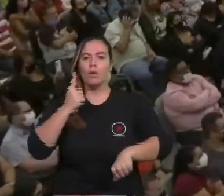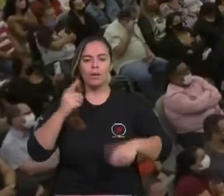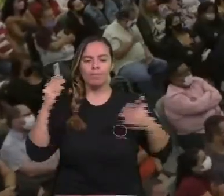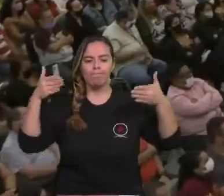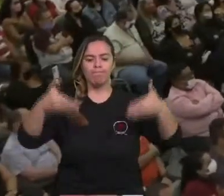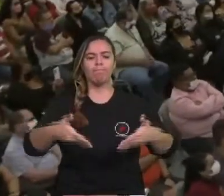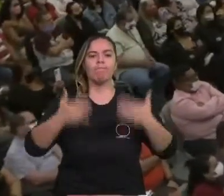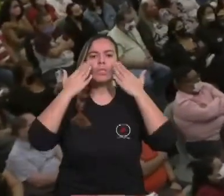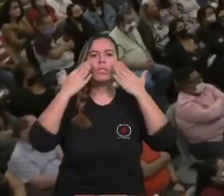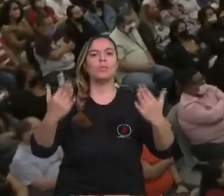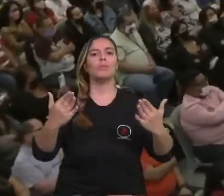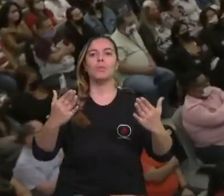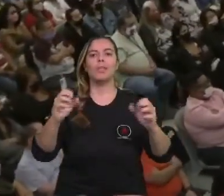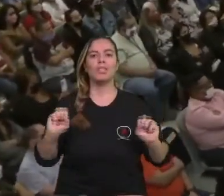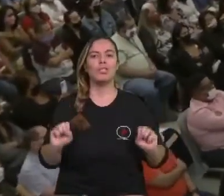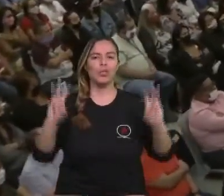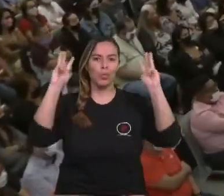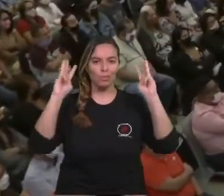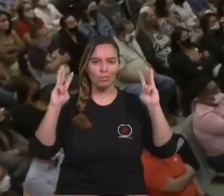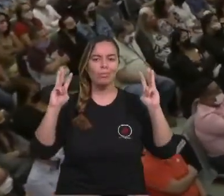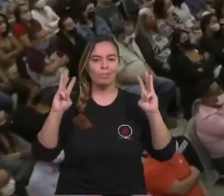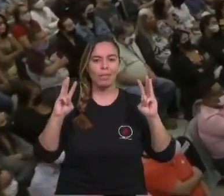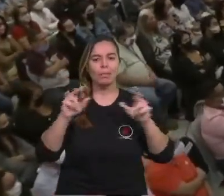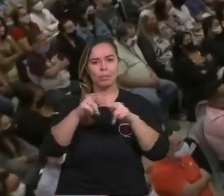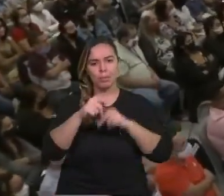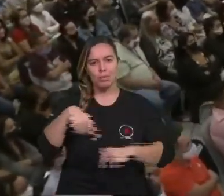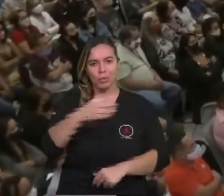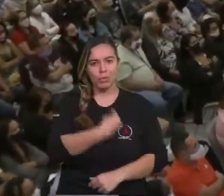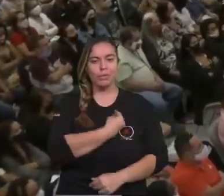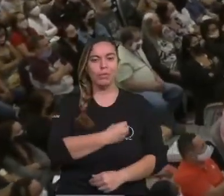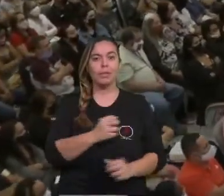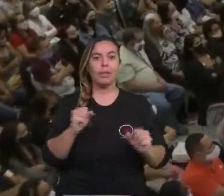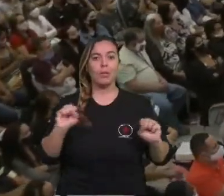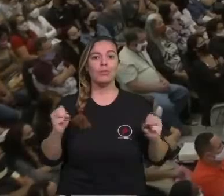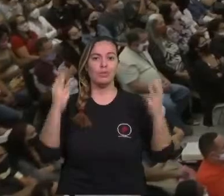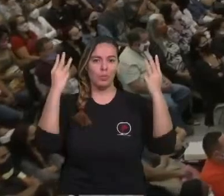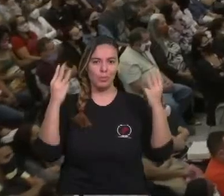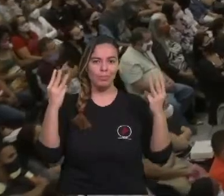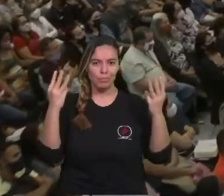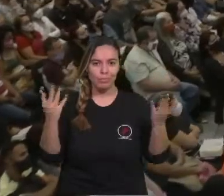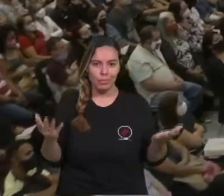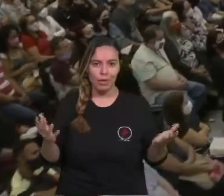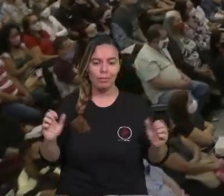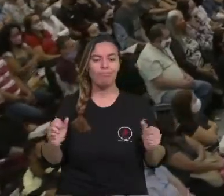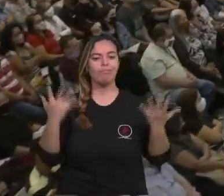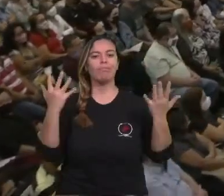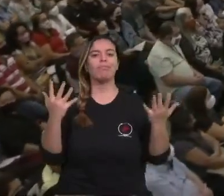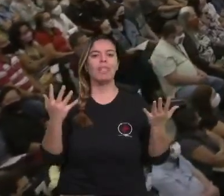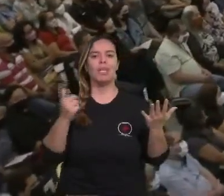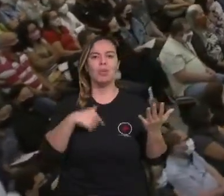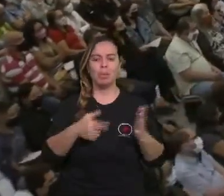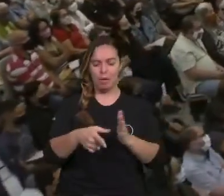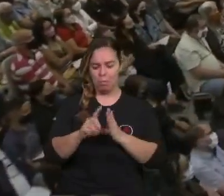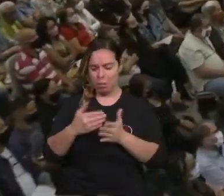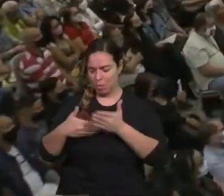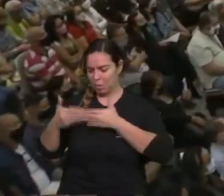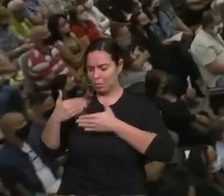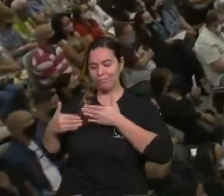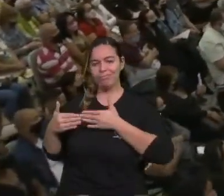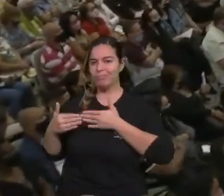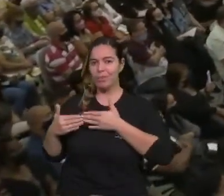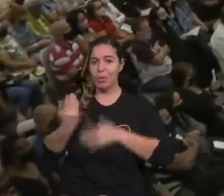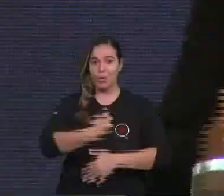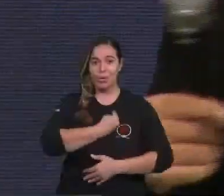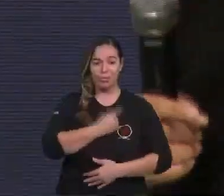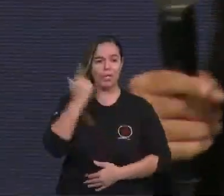dar um show. Porque é isso que a sua vida está esperando. Um show. Entendeu? E não é para andar para trás. Porque o único que ganhou a